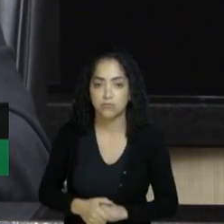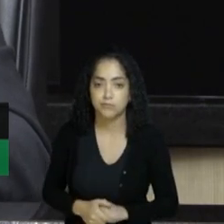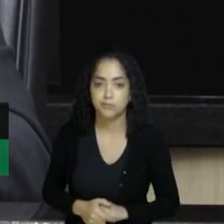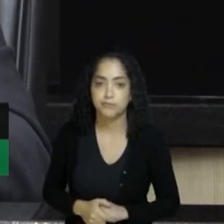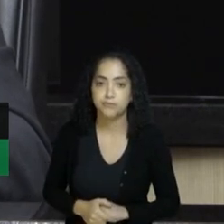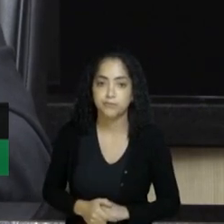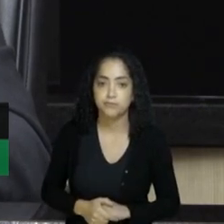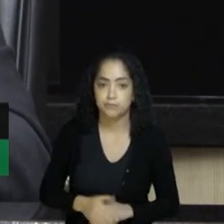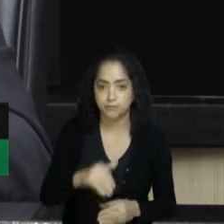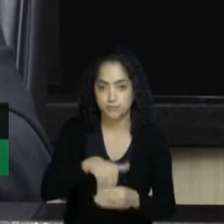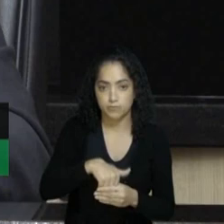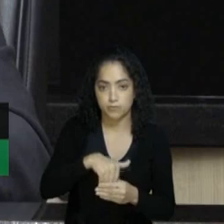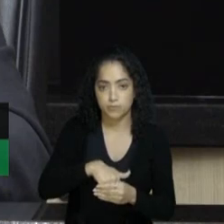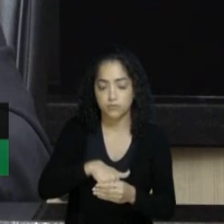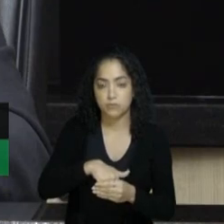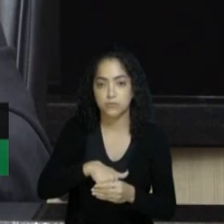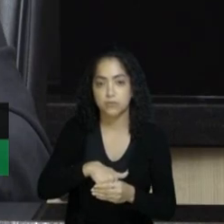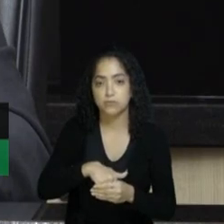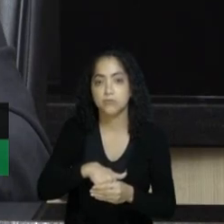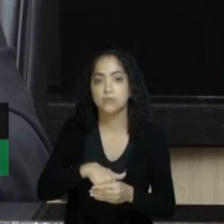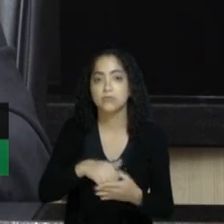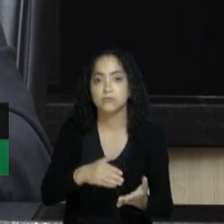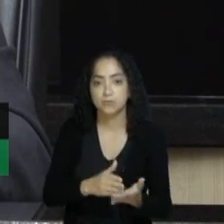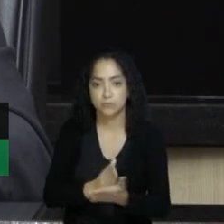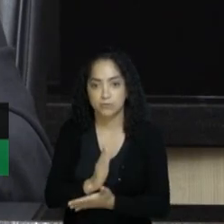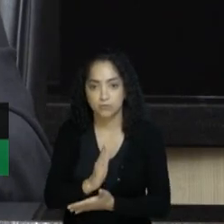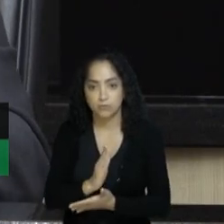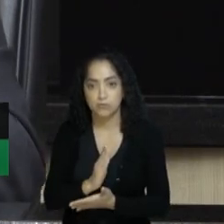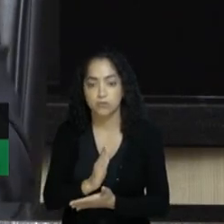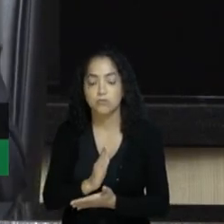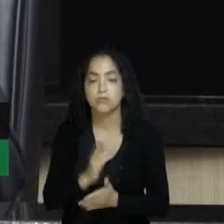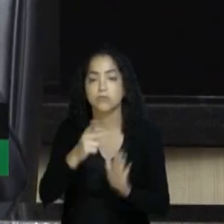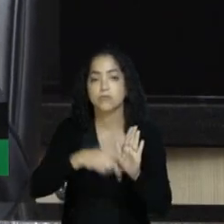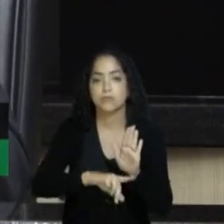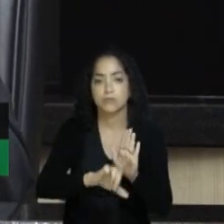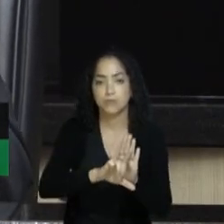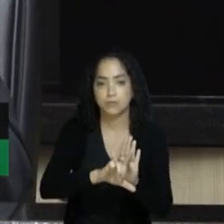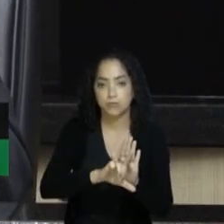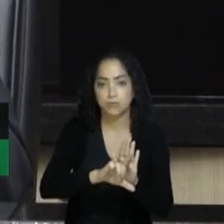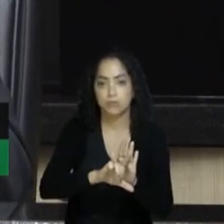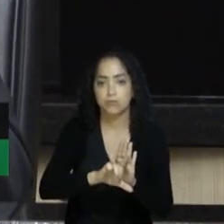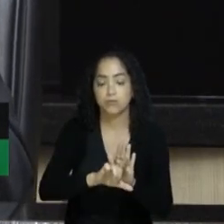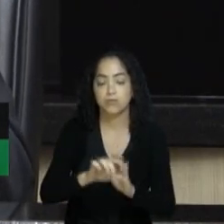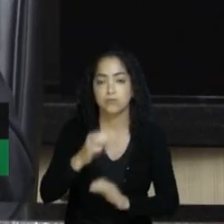Após votação em turno único, foram aprovados os projetos de lei números